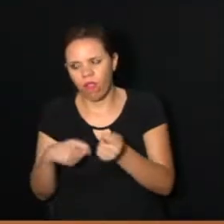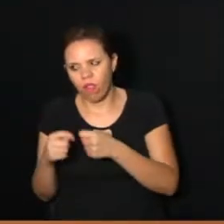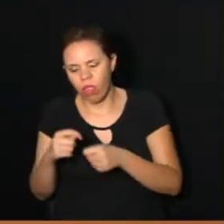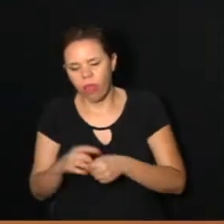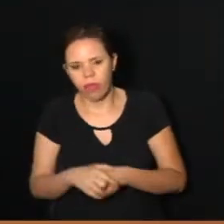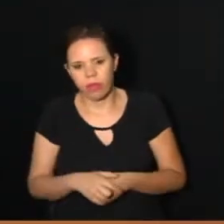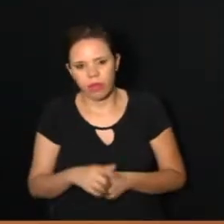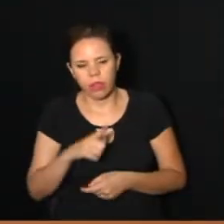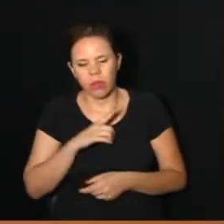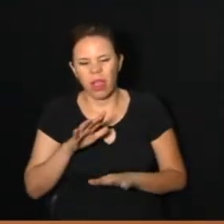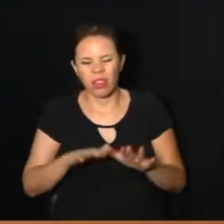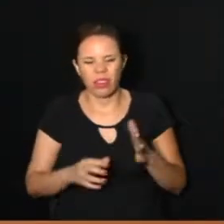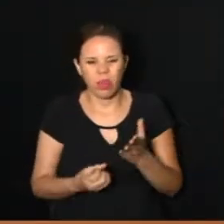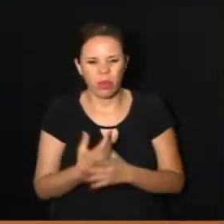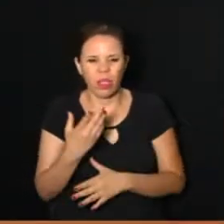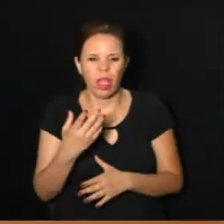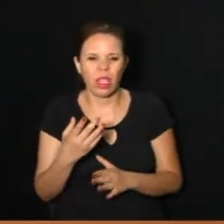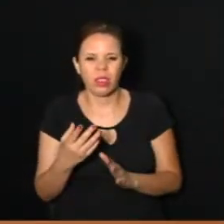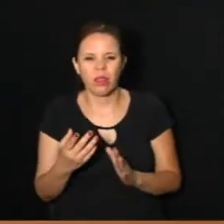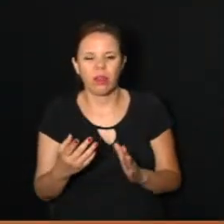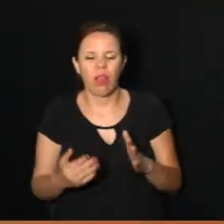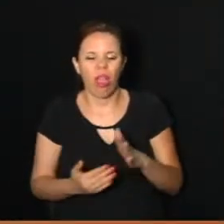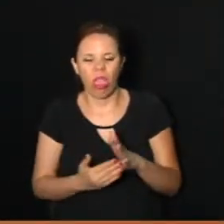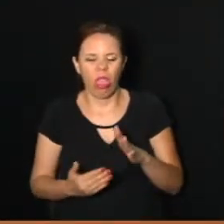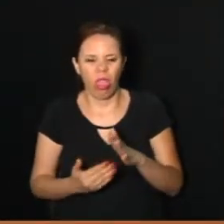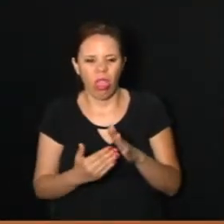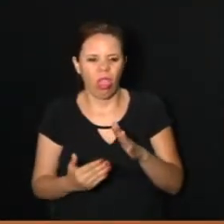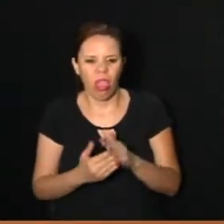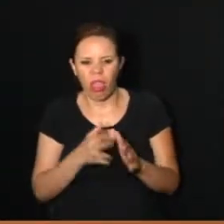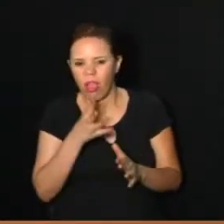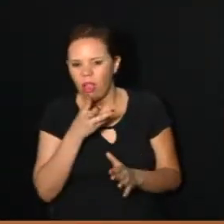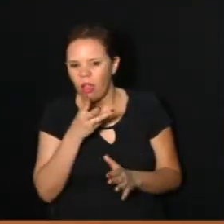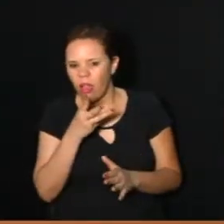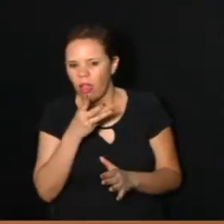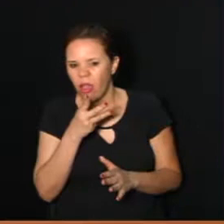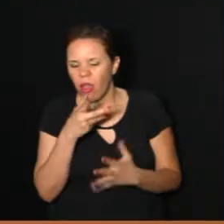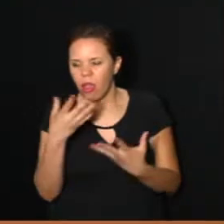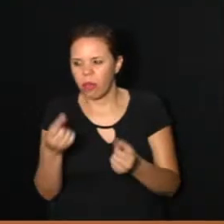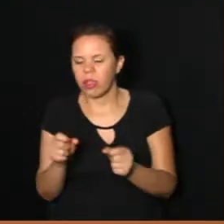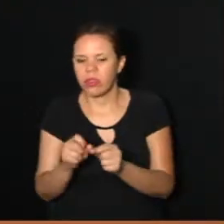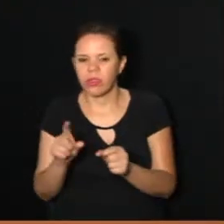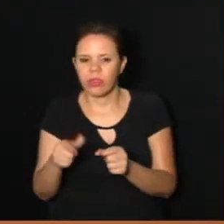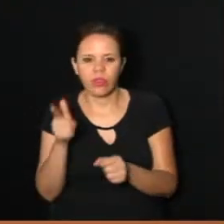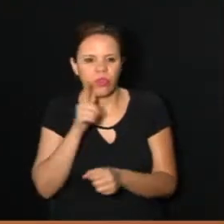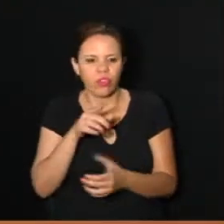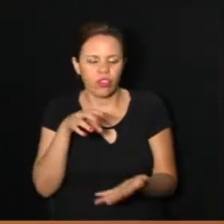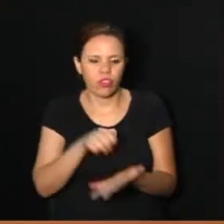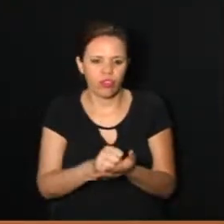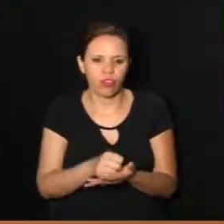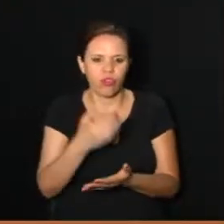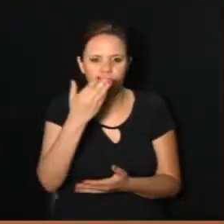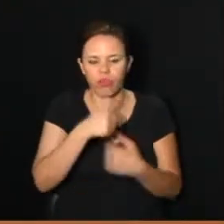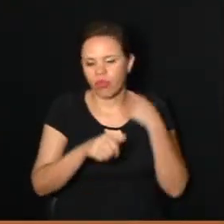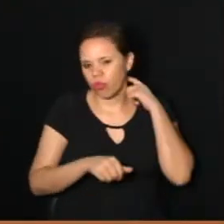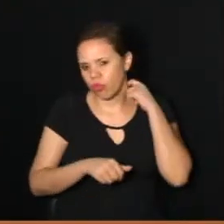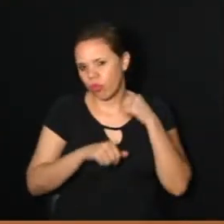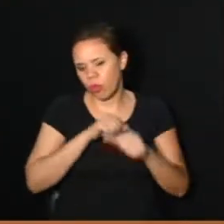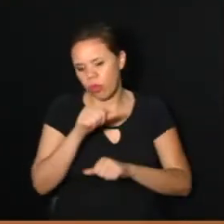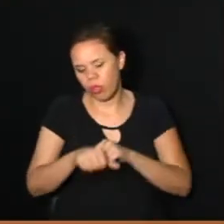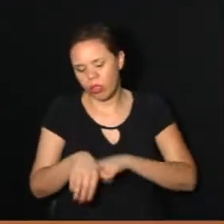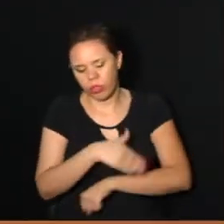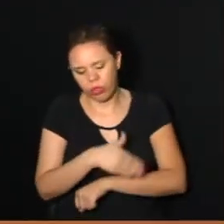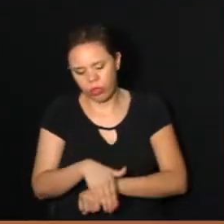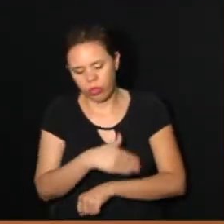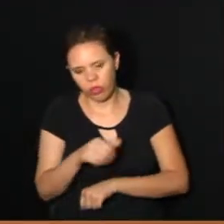e a demora para sair esse deferimento para a gente conseguir registrar uma alteração de endereço ou